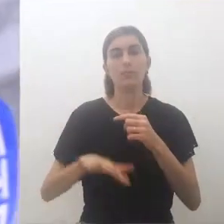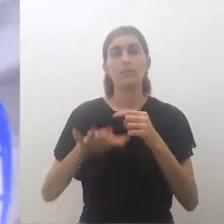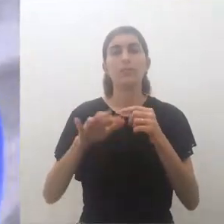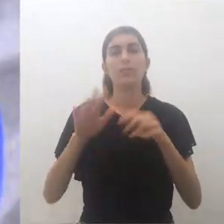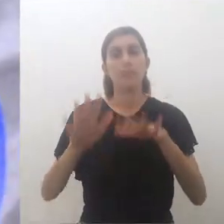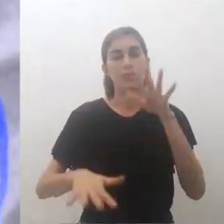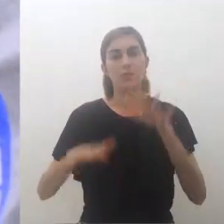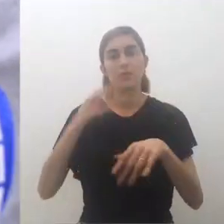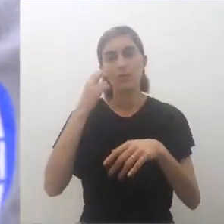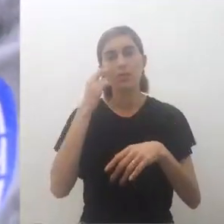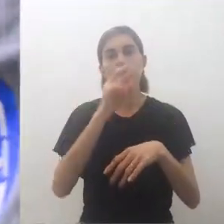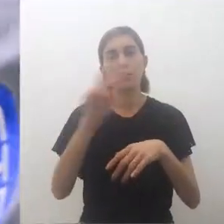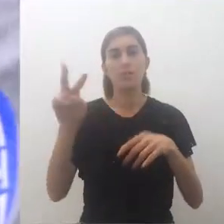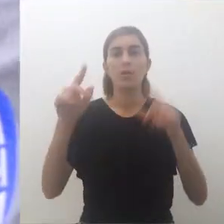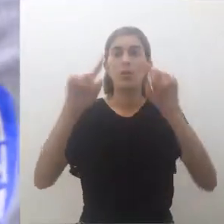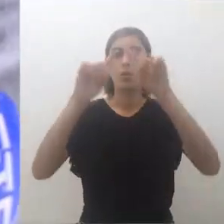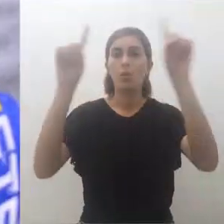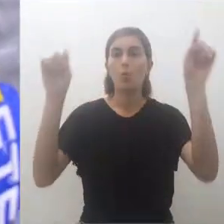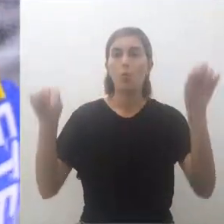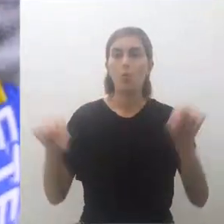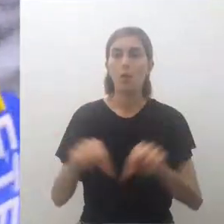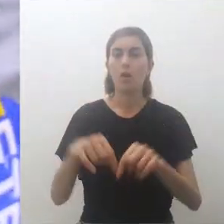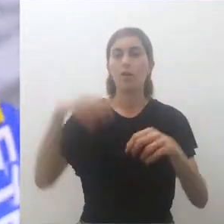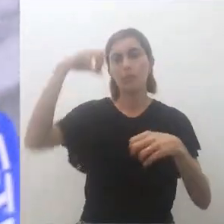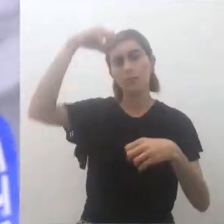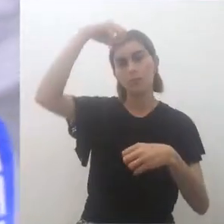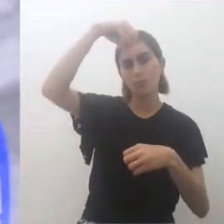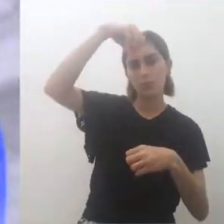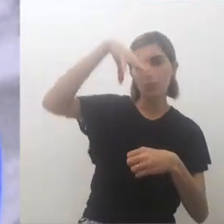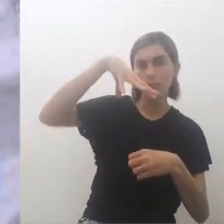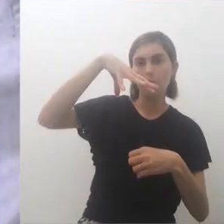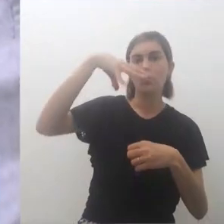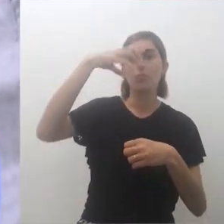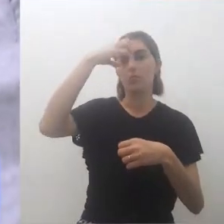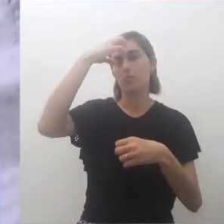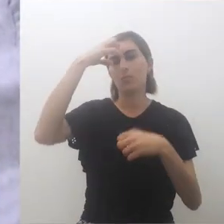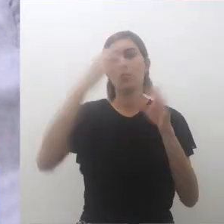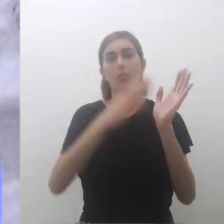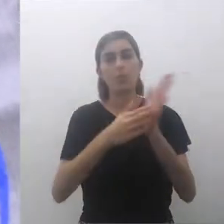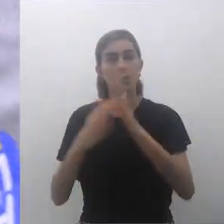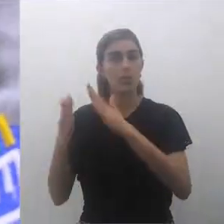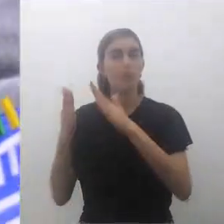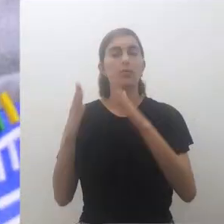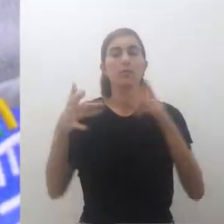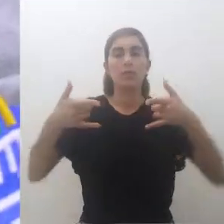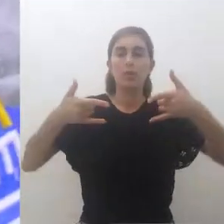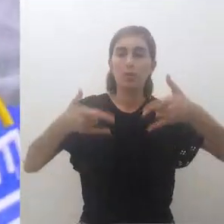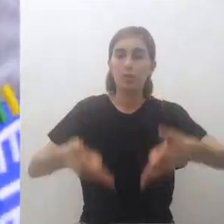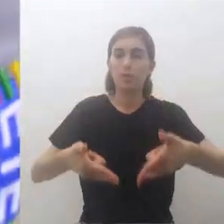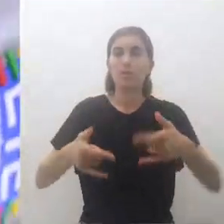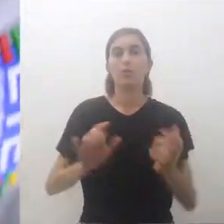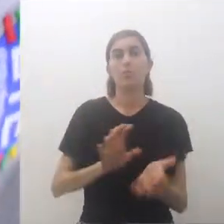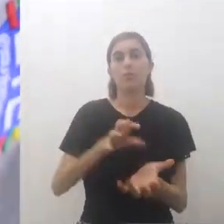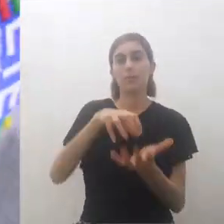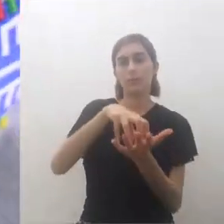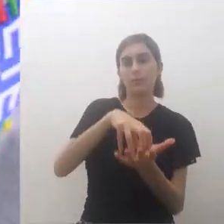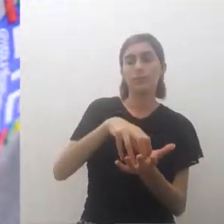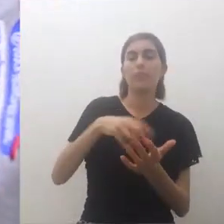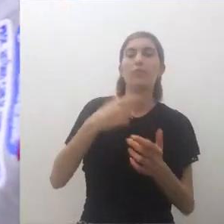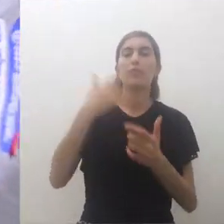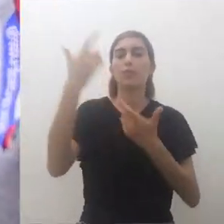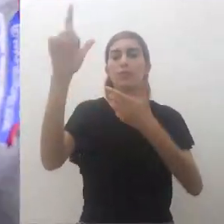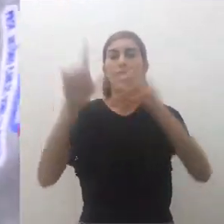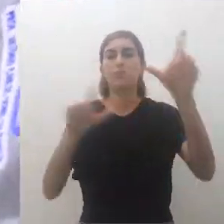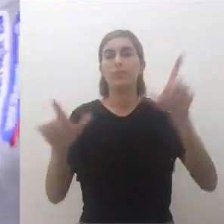vezes a gente vê isso no quarto com relação às luminárias, a organização da cama no centro e os